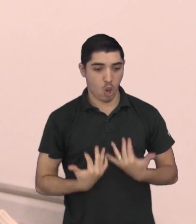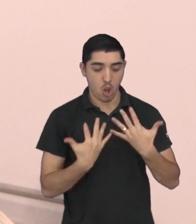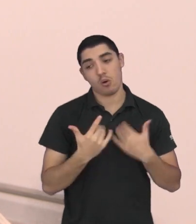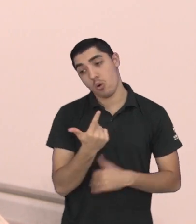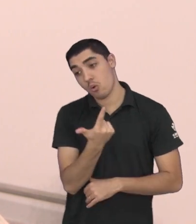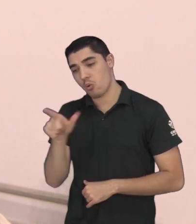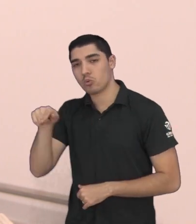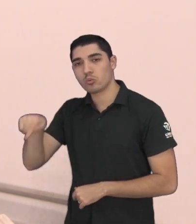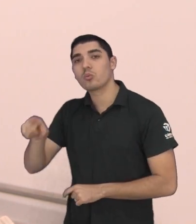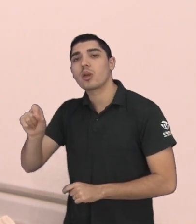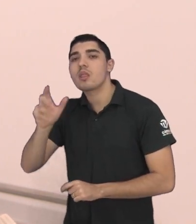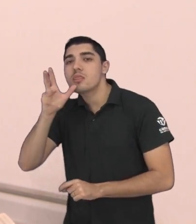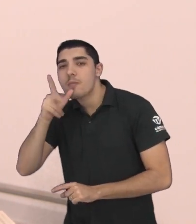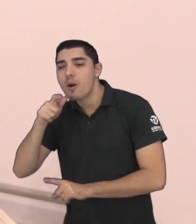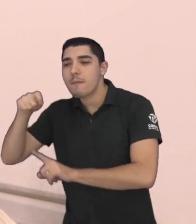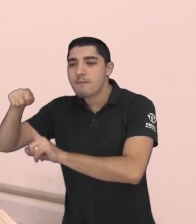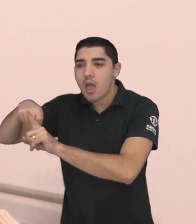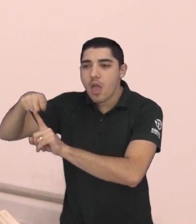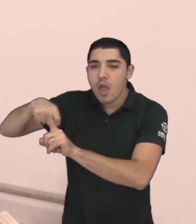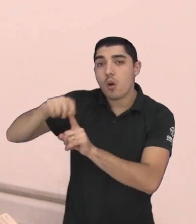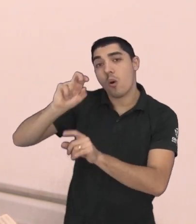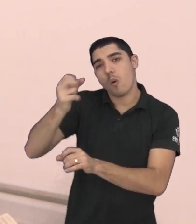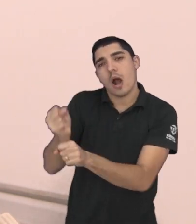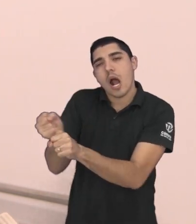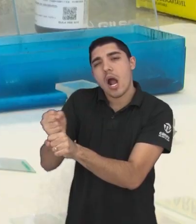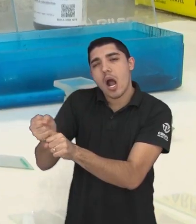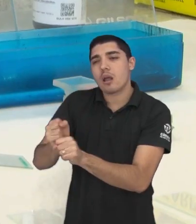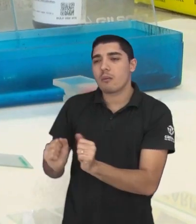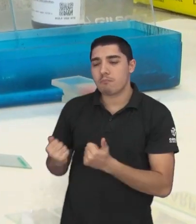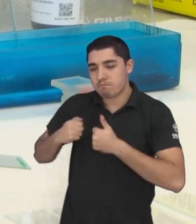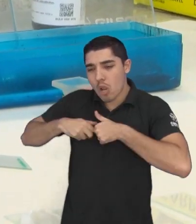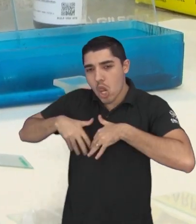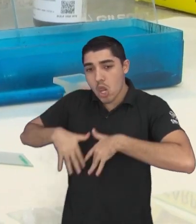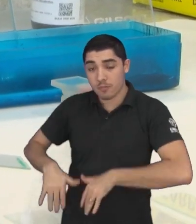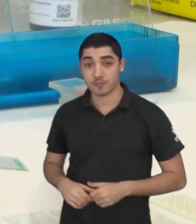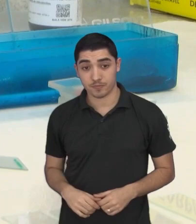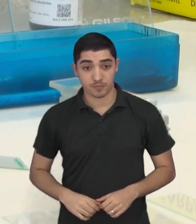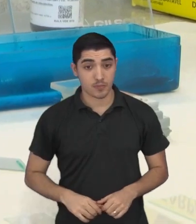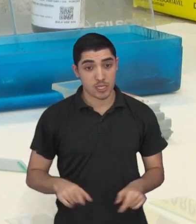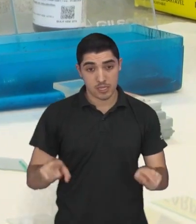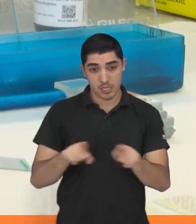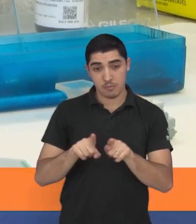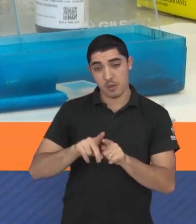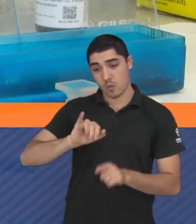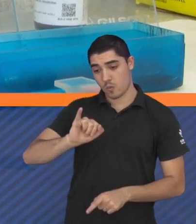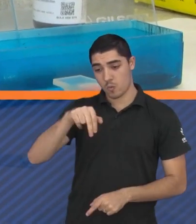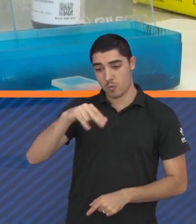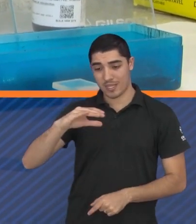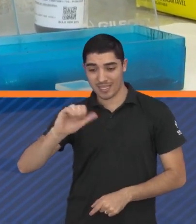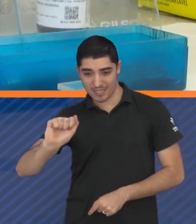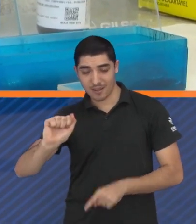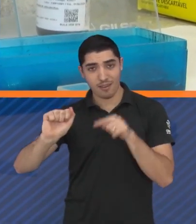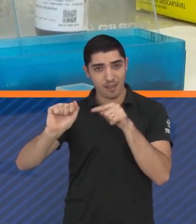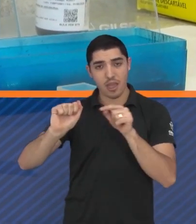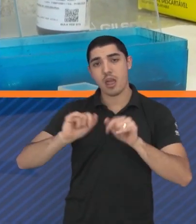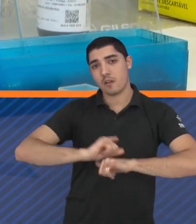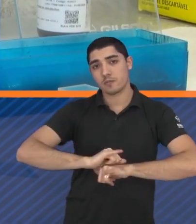bastante carinho, com bastante atenção, tentado se conectar e aprender o máximo